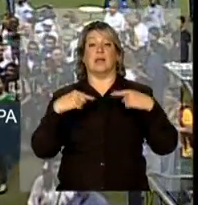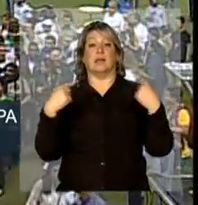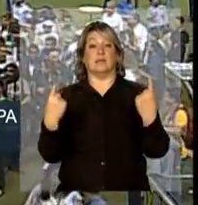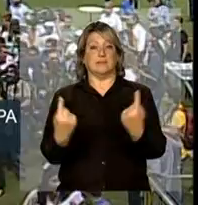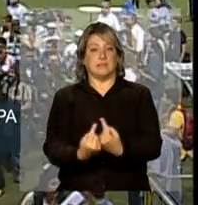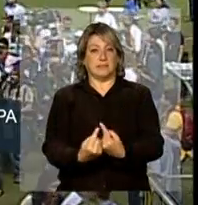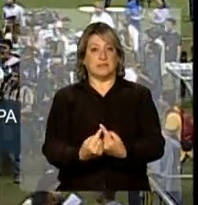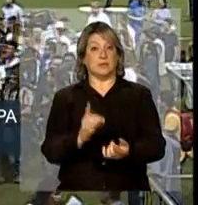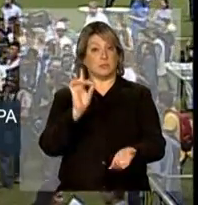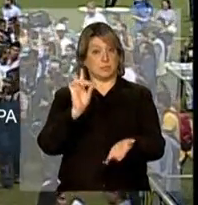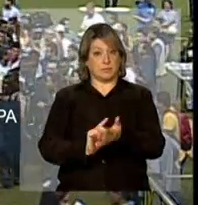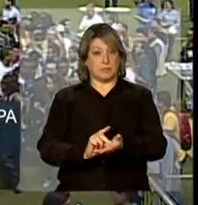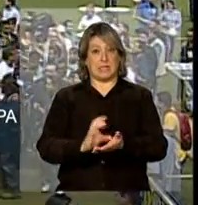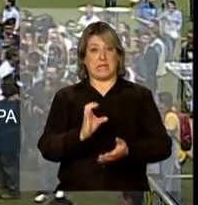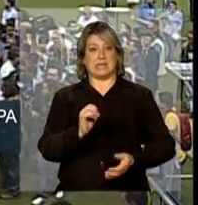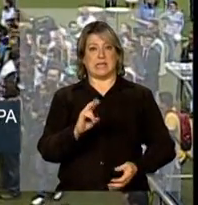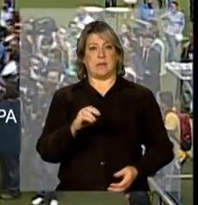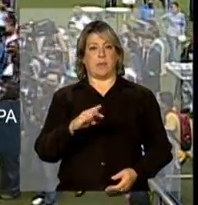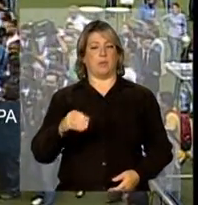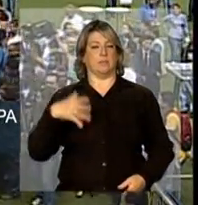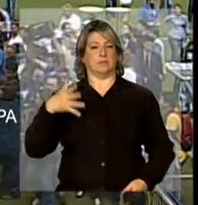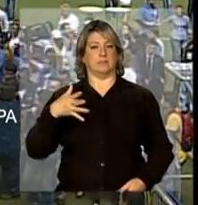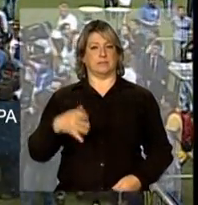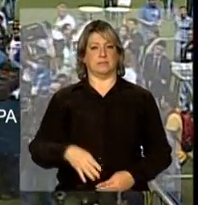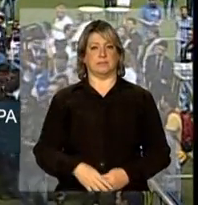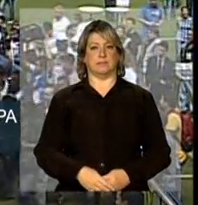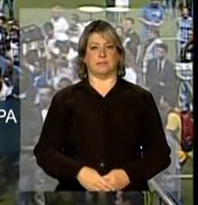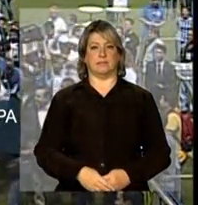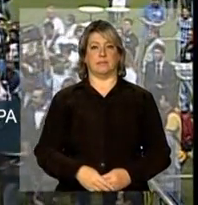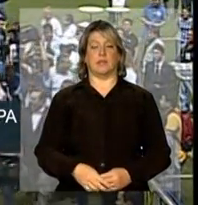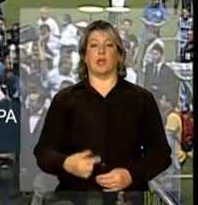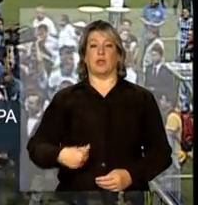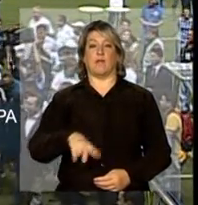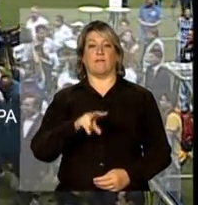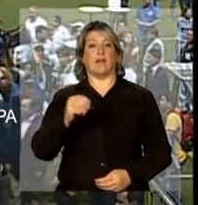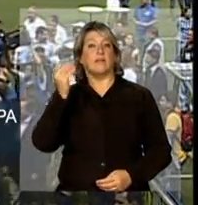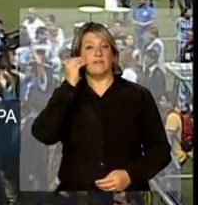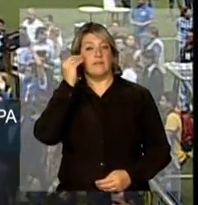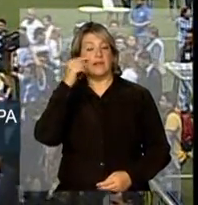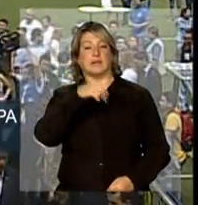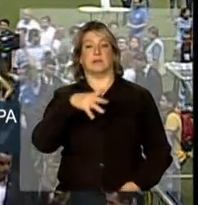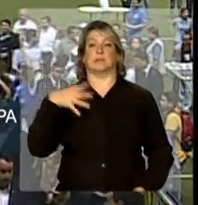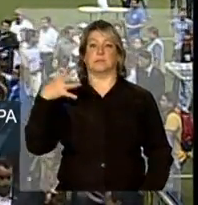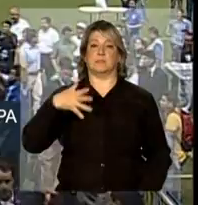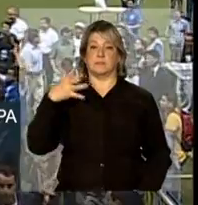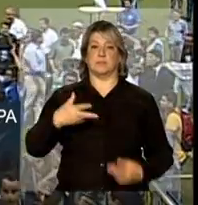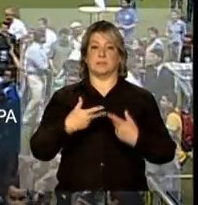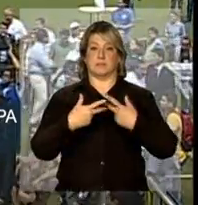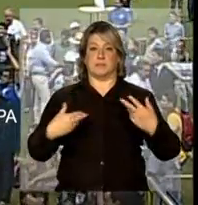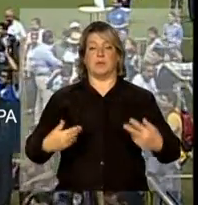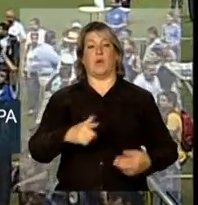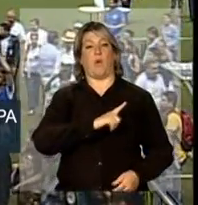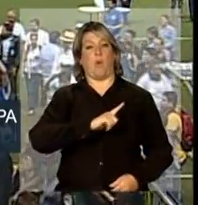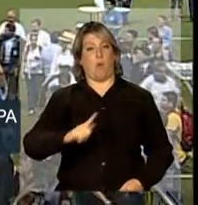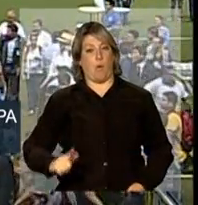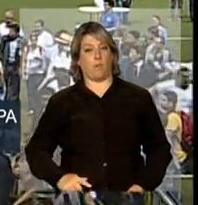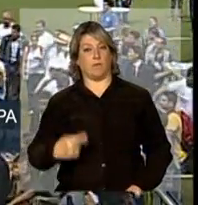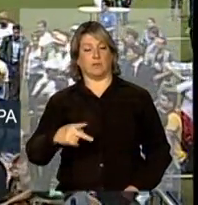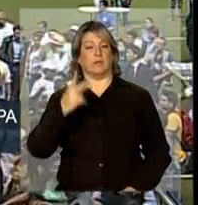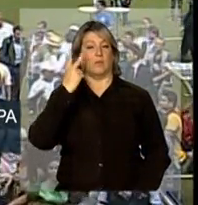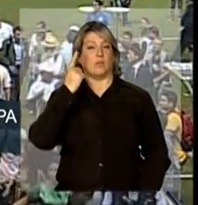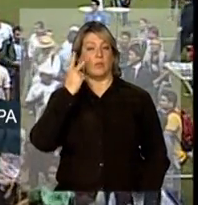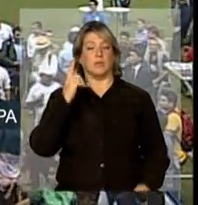cerimônia oficial, onde nós vamos ouvir discursos do governador do